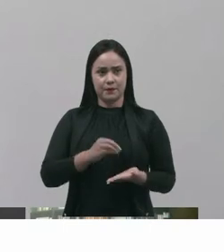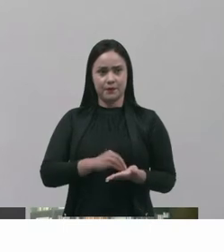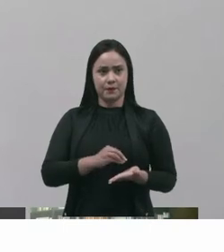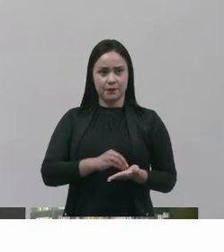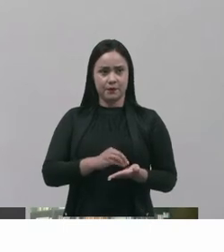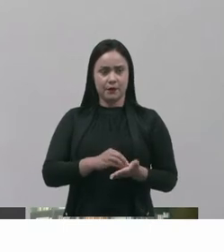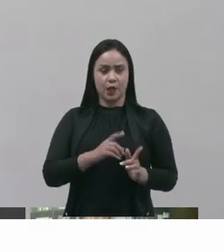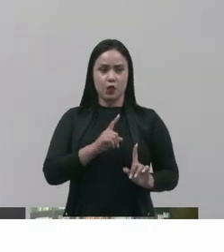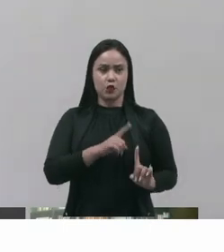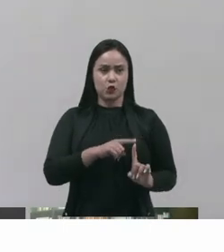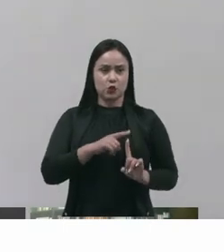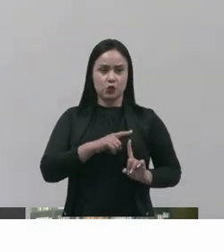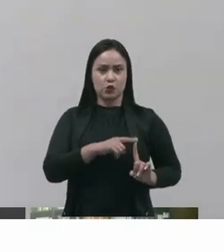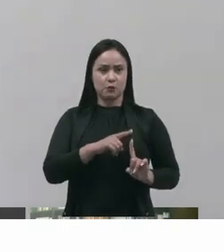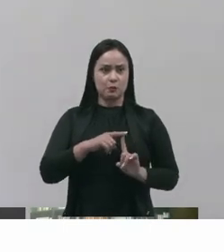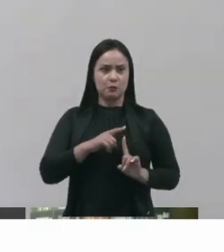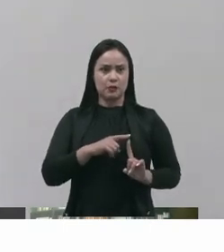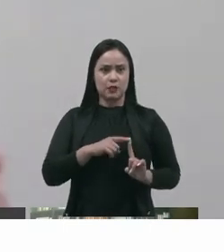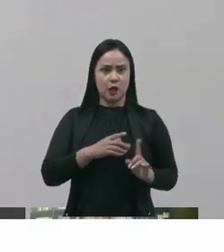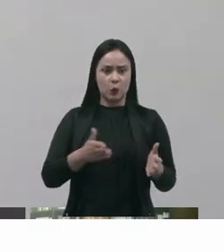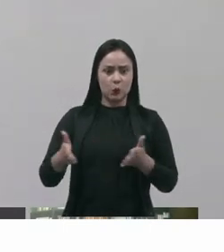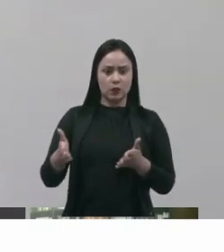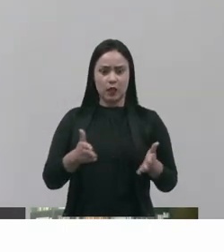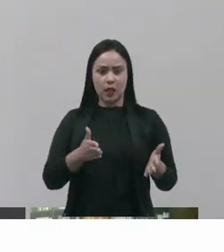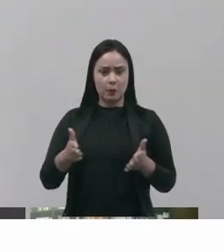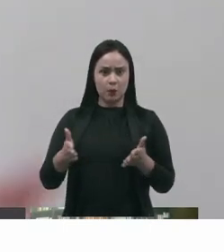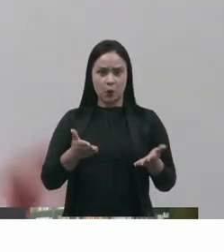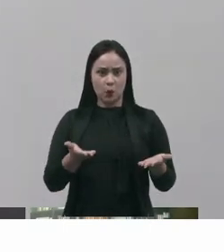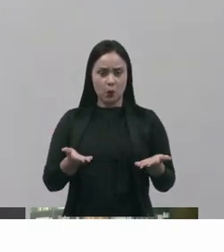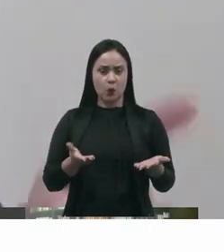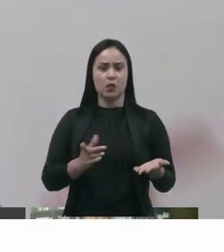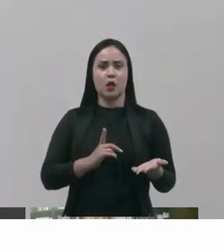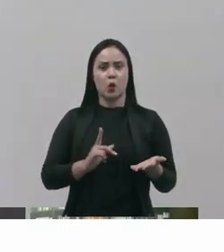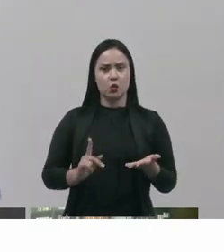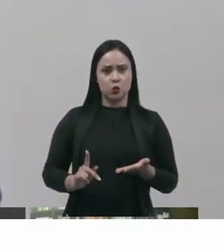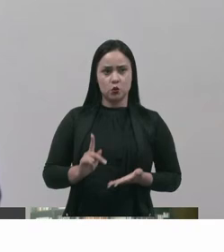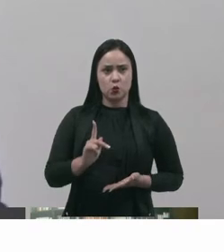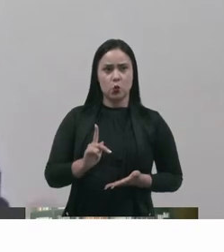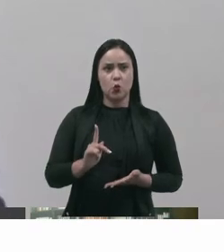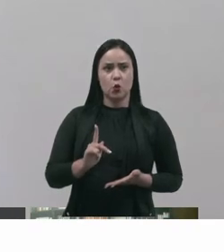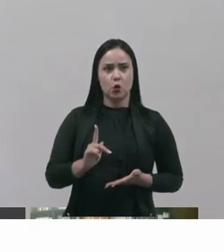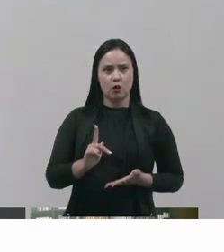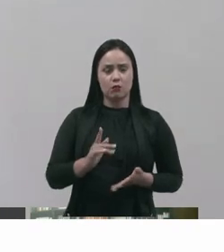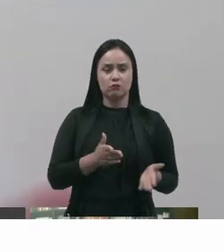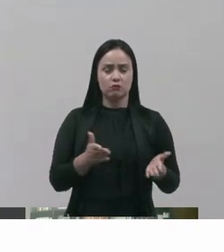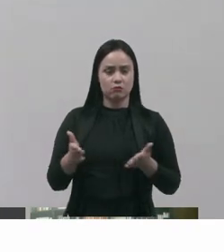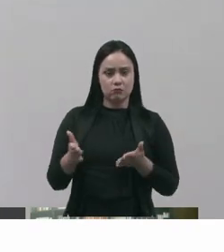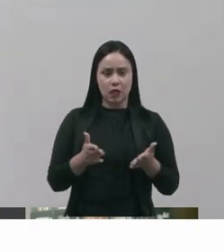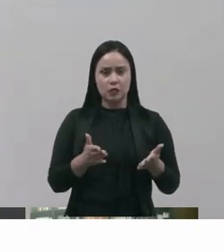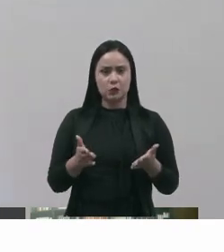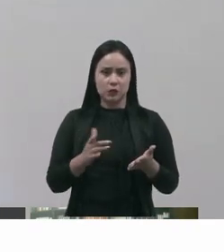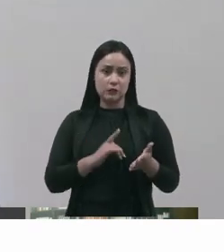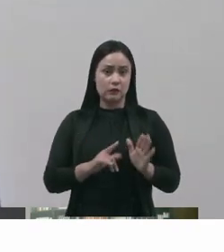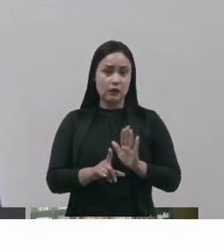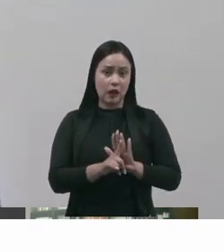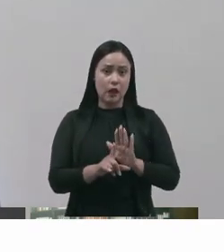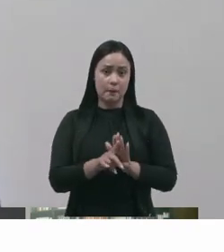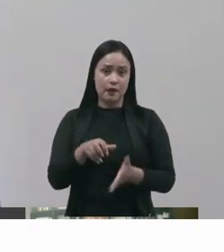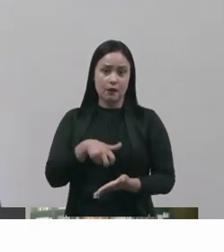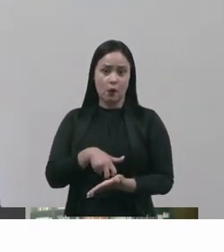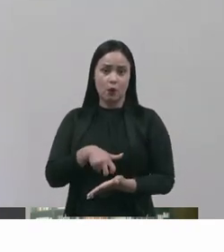de tipicidade, o prazo prescricional continua sendo o prazo previsto na lei